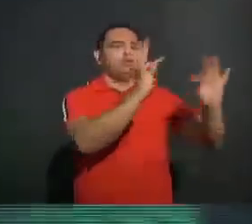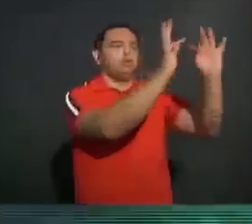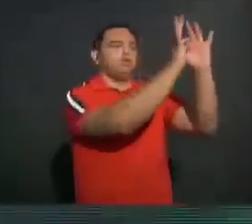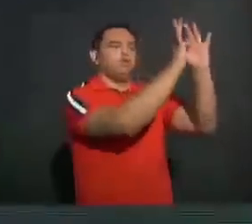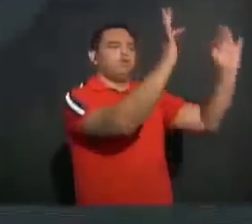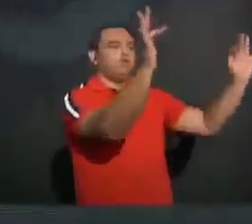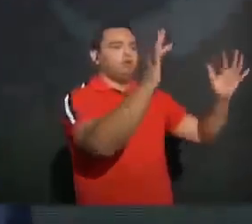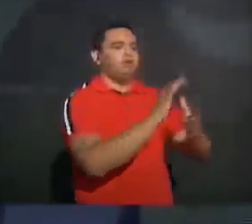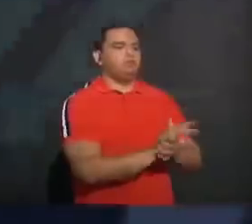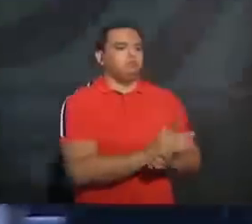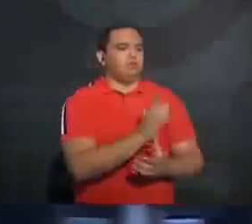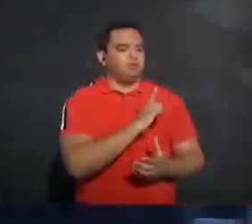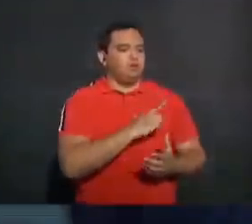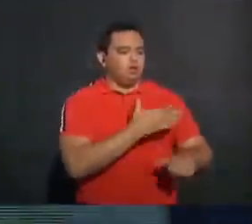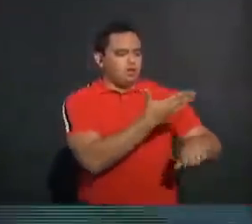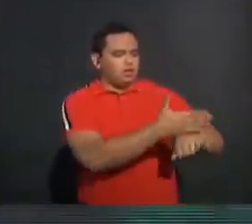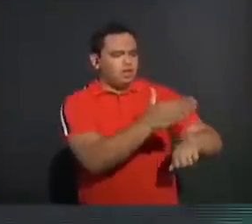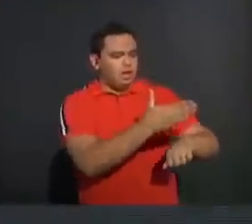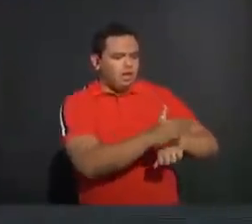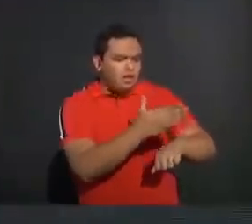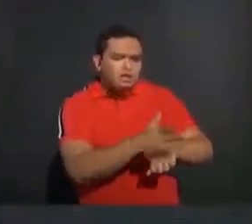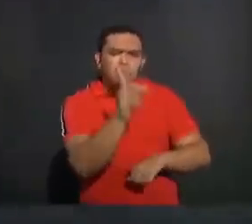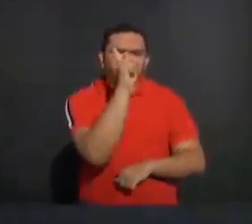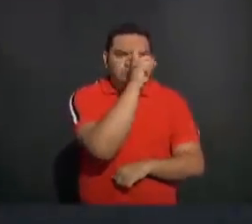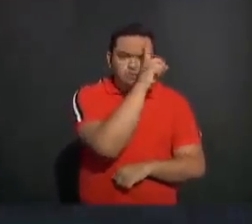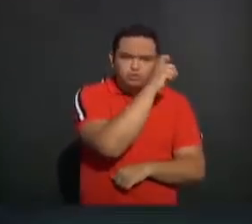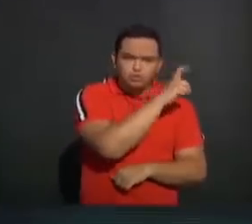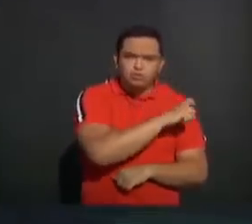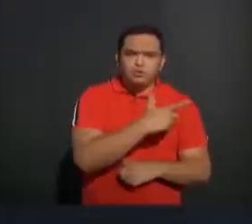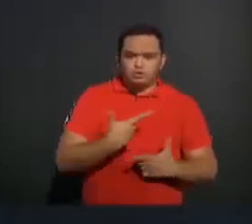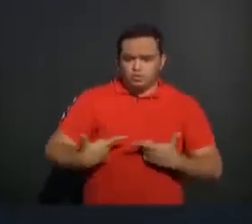duro, combate fácil. Fala comigo.